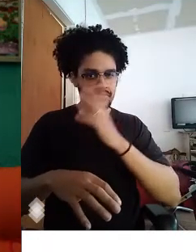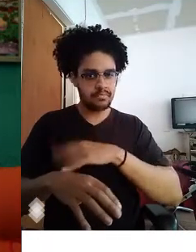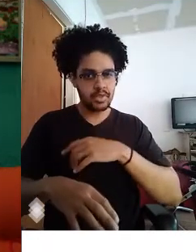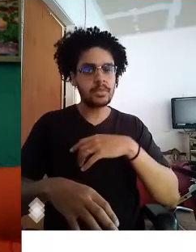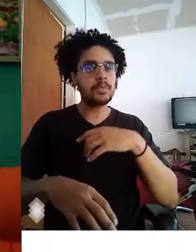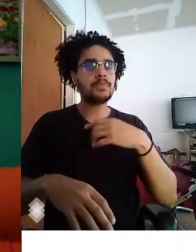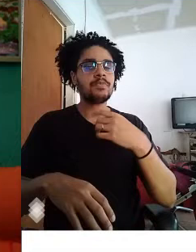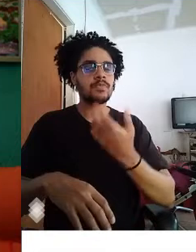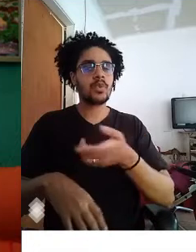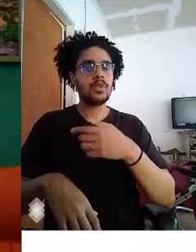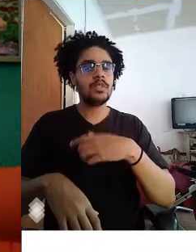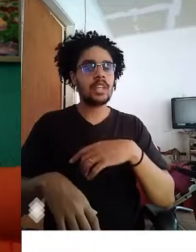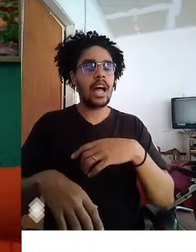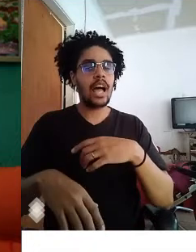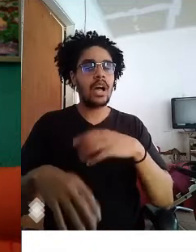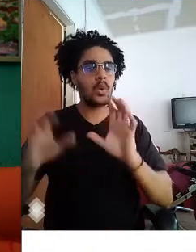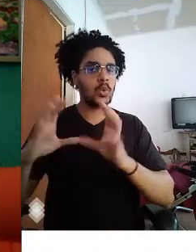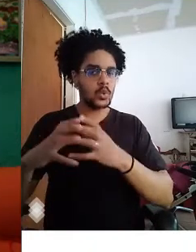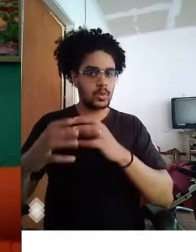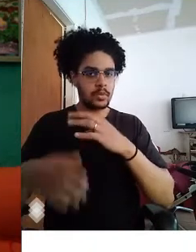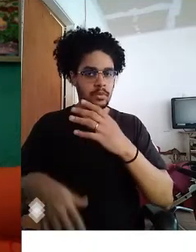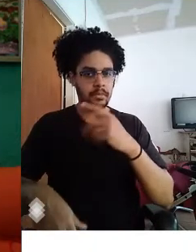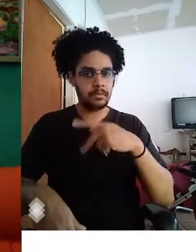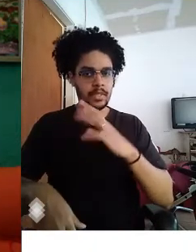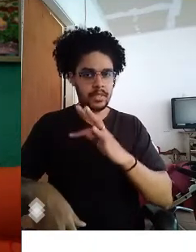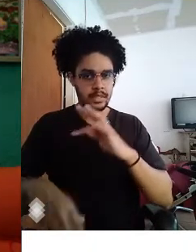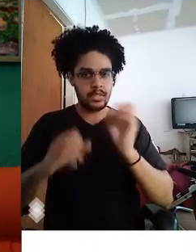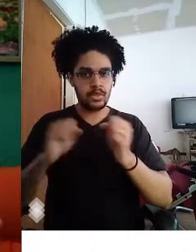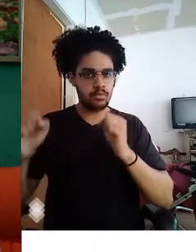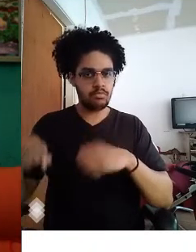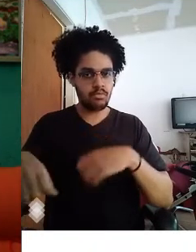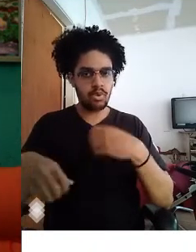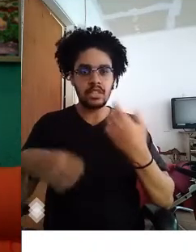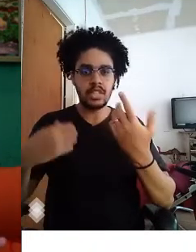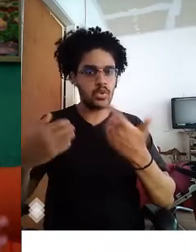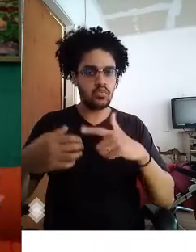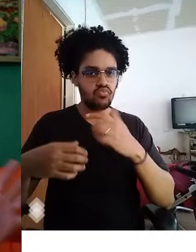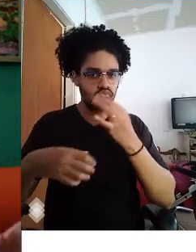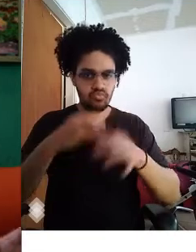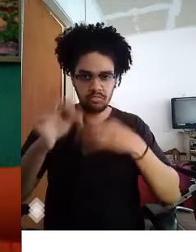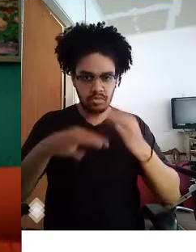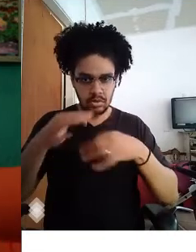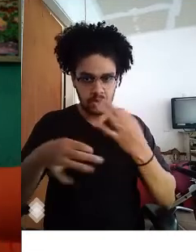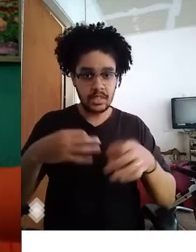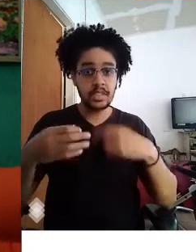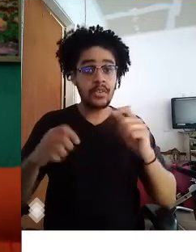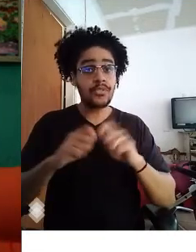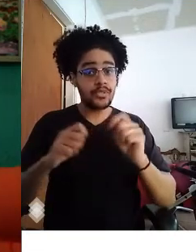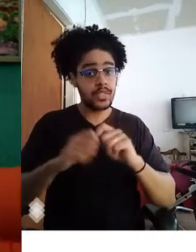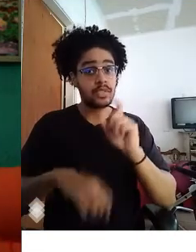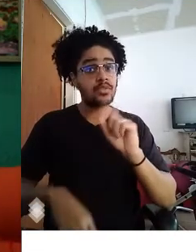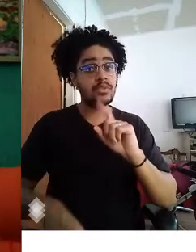o partido que estava no poder, que não tinha uma política de adesão imediata e acrítica ao governo dos